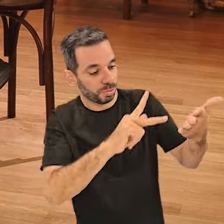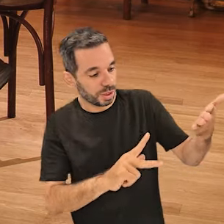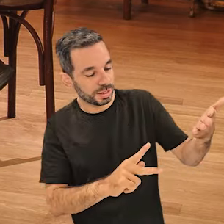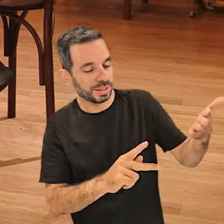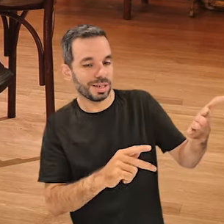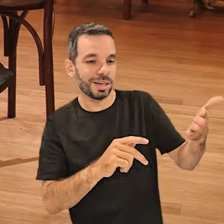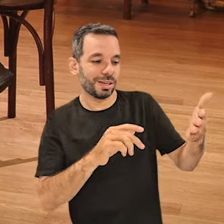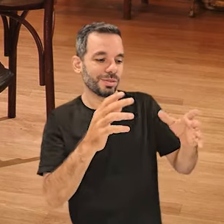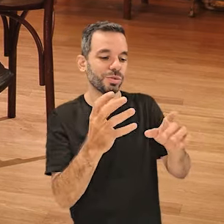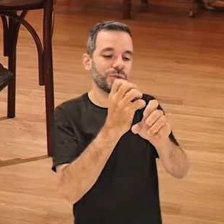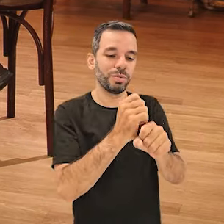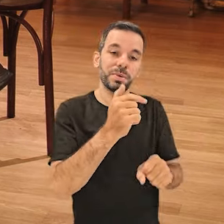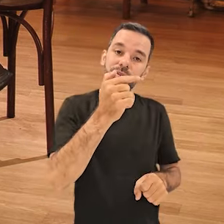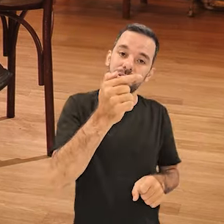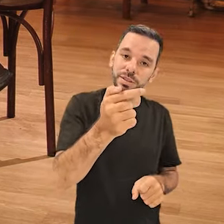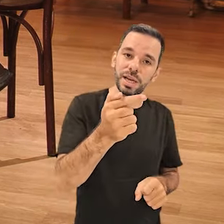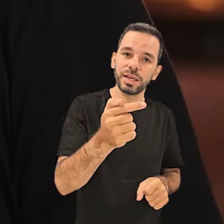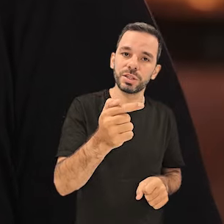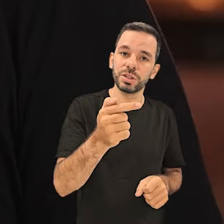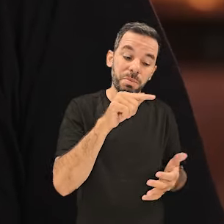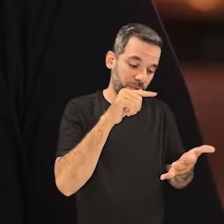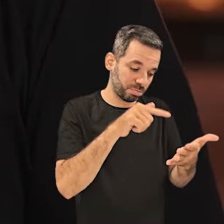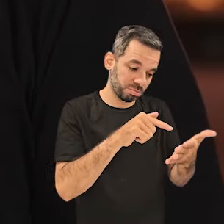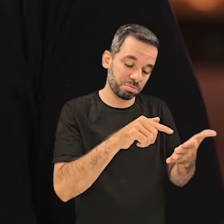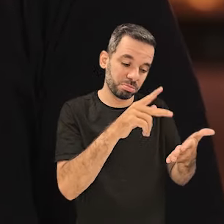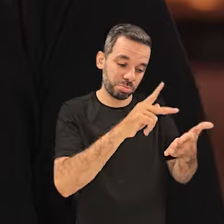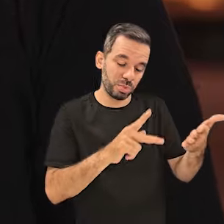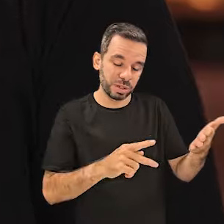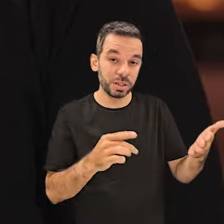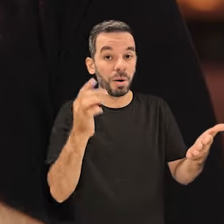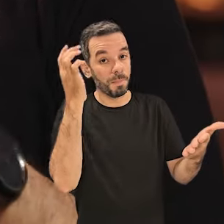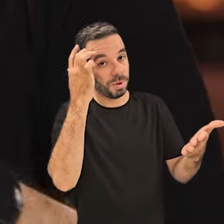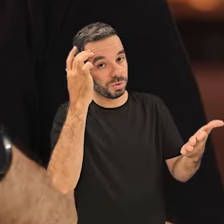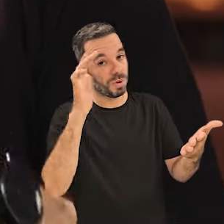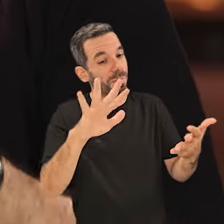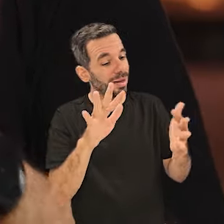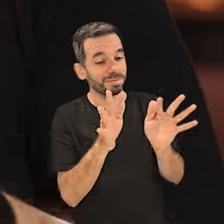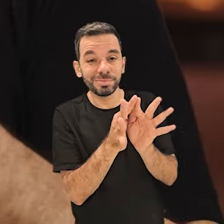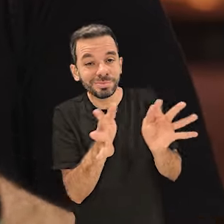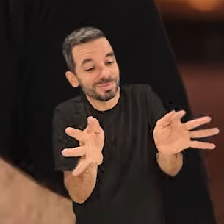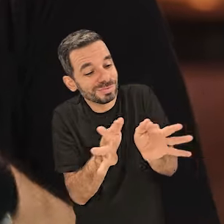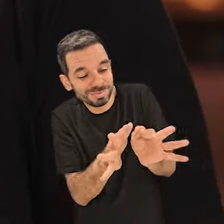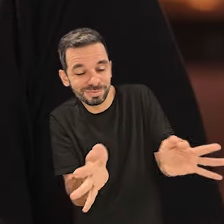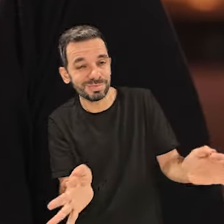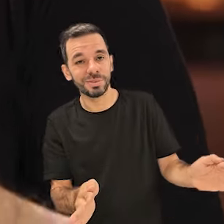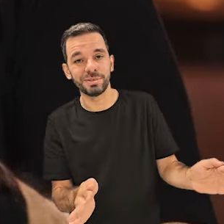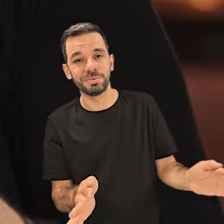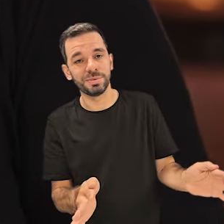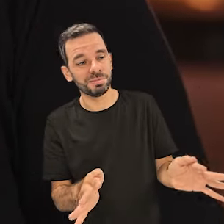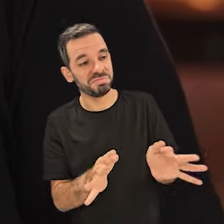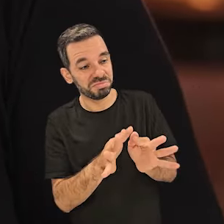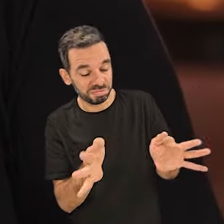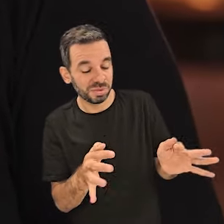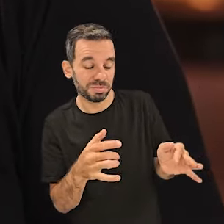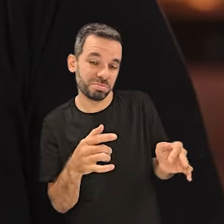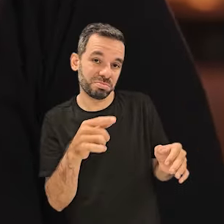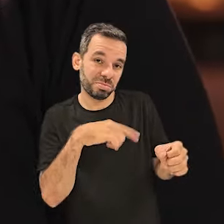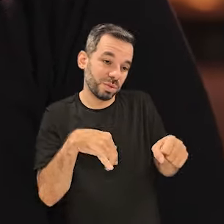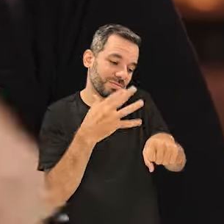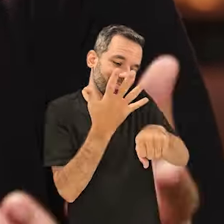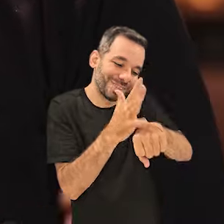maduras e muito humildes, né? Muito humildes. Eu acho que é um exercício que você precisa praticar muito. Aliás, sobre qualquer coisa da